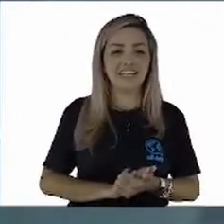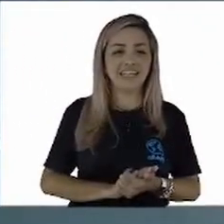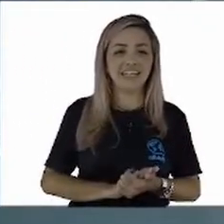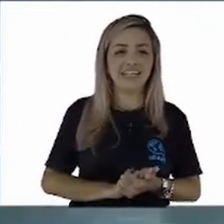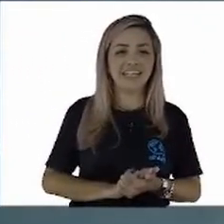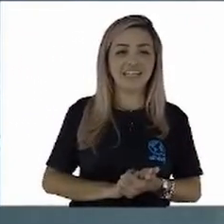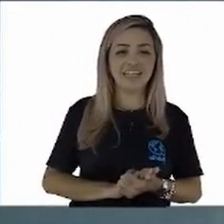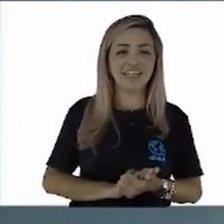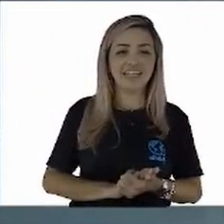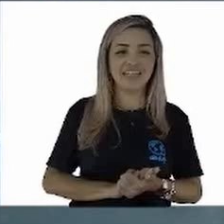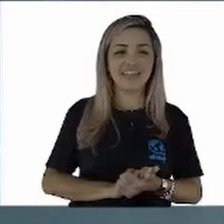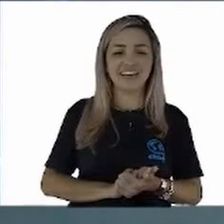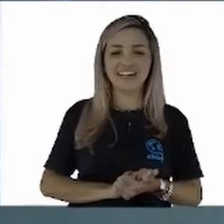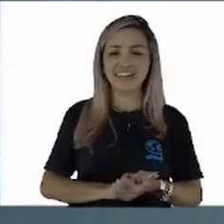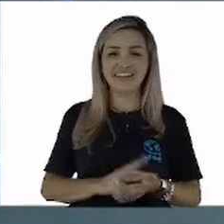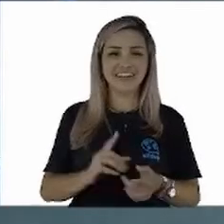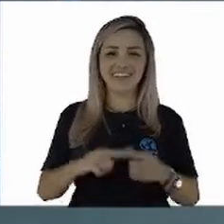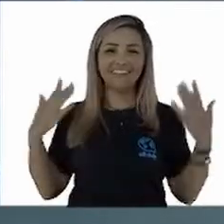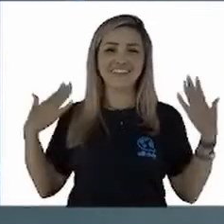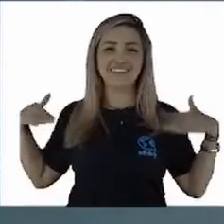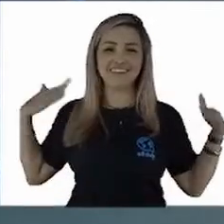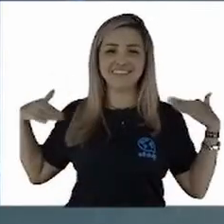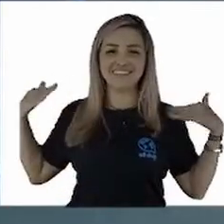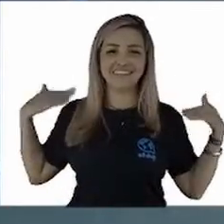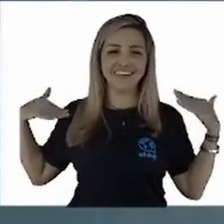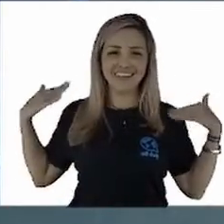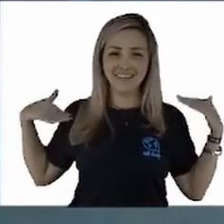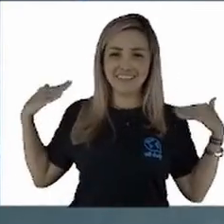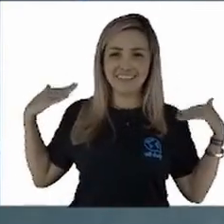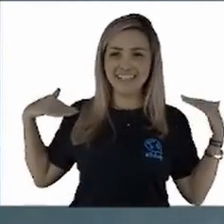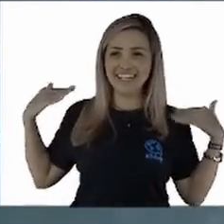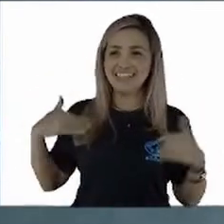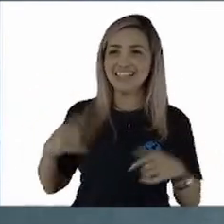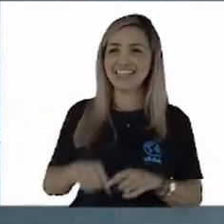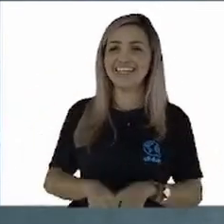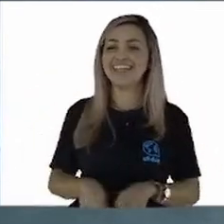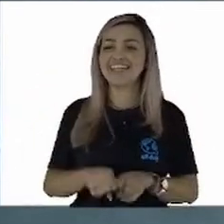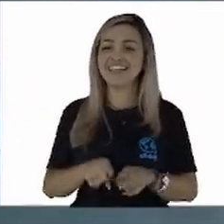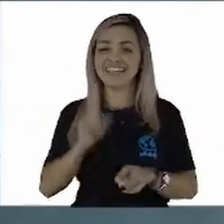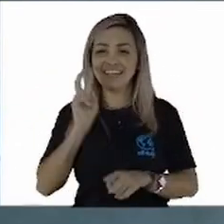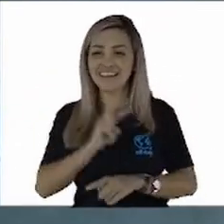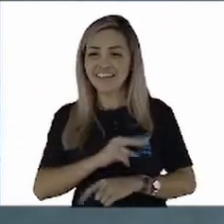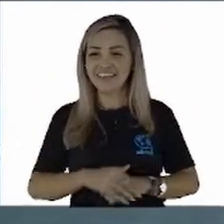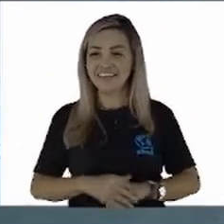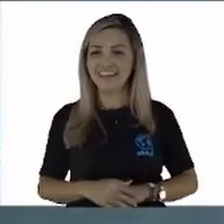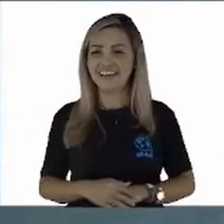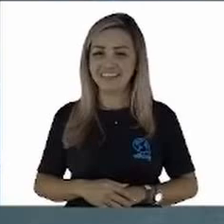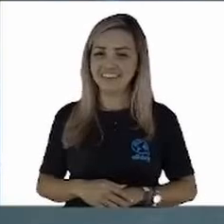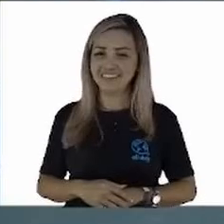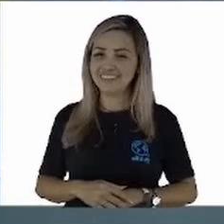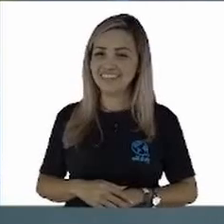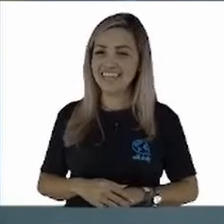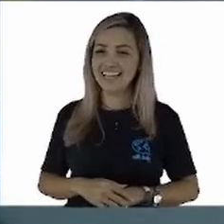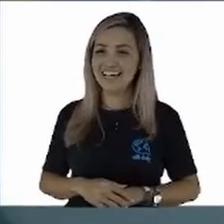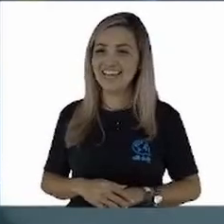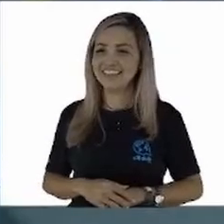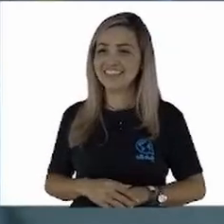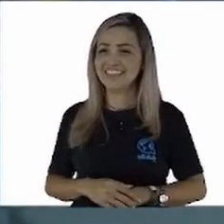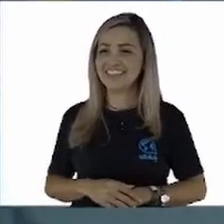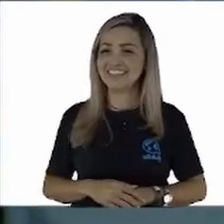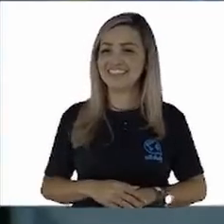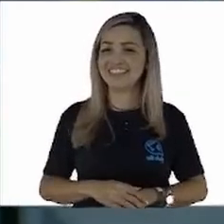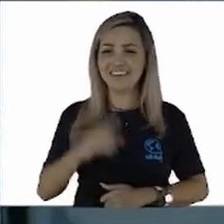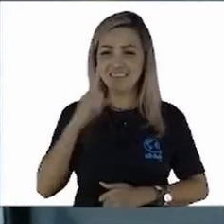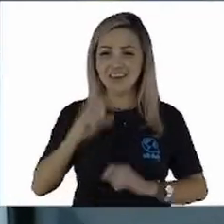grande, a corda grande. Bora, marinheiro. Tira aí. Vê se tá amarrado. Tira da mão. Aqui, Robson. O nó foi o outro